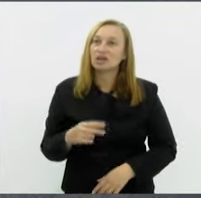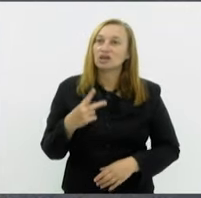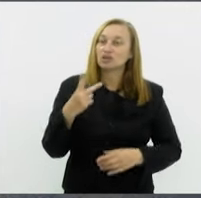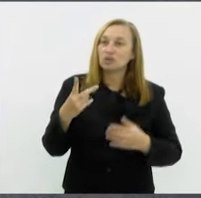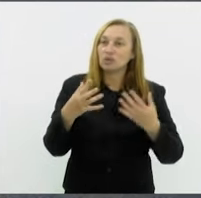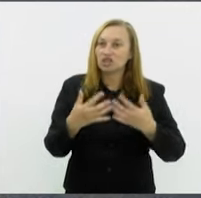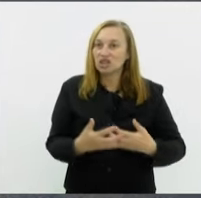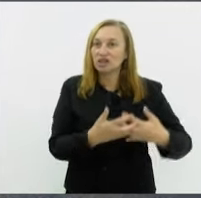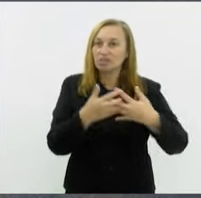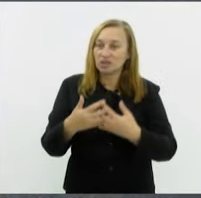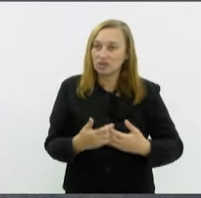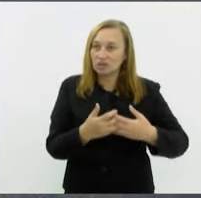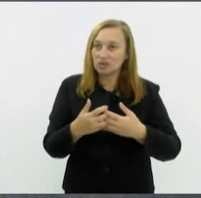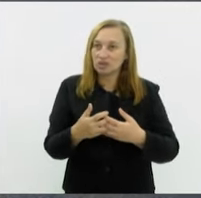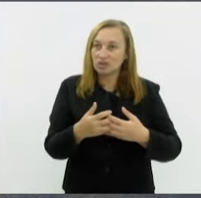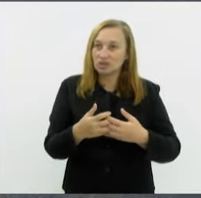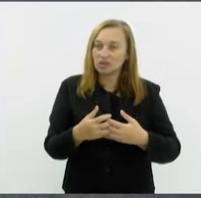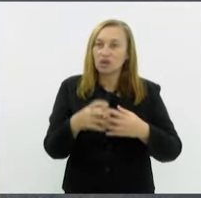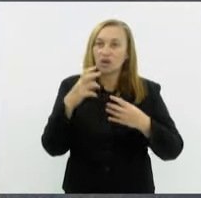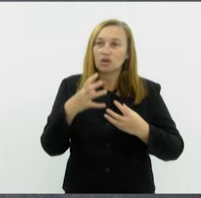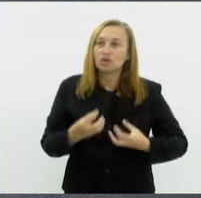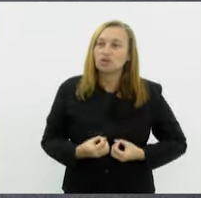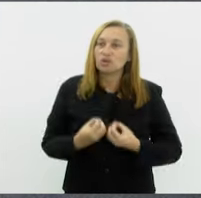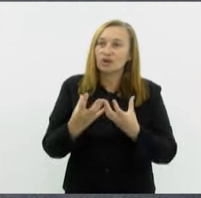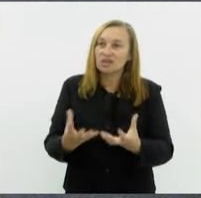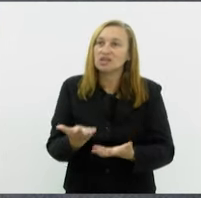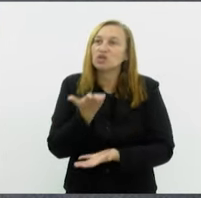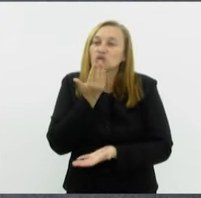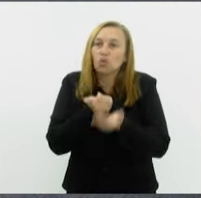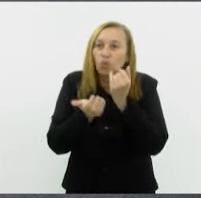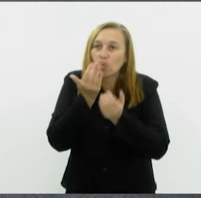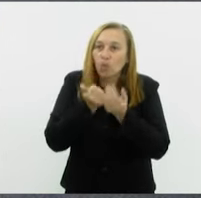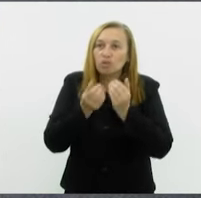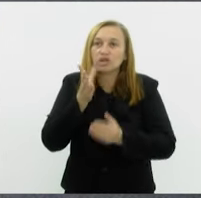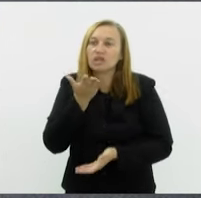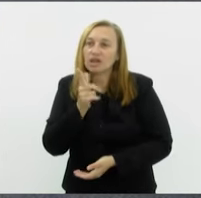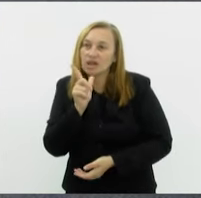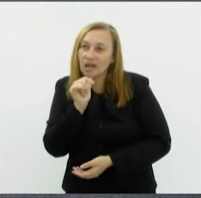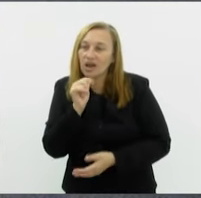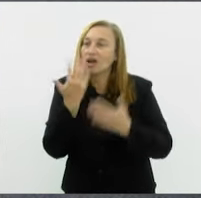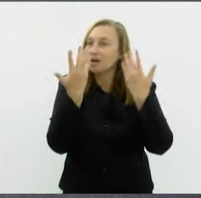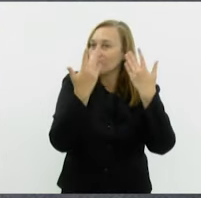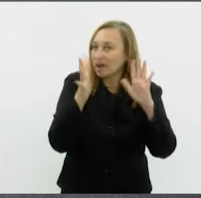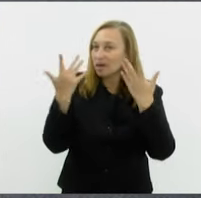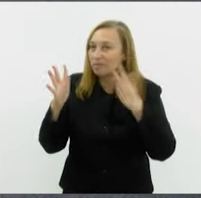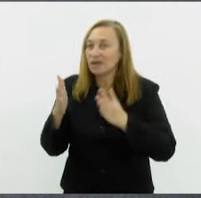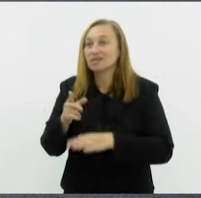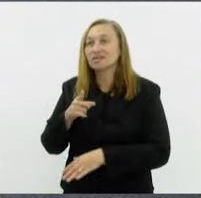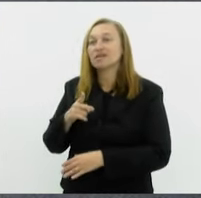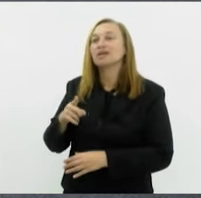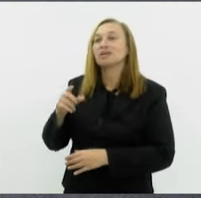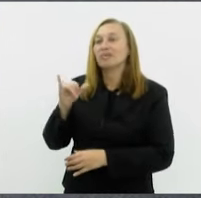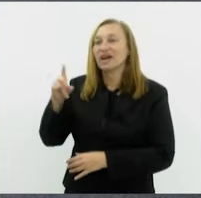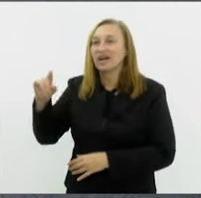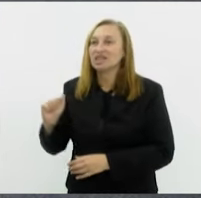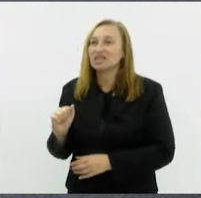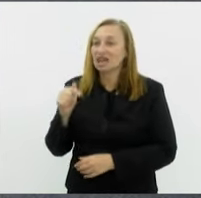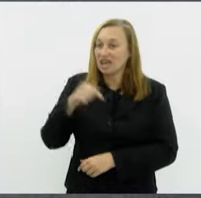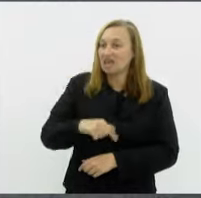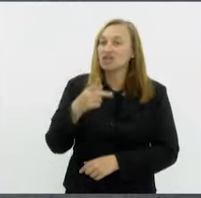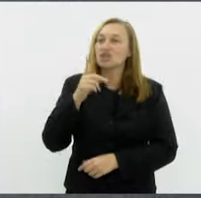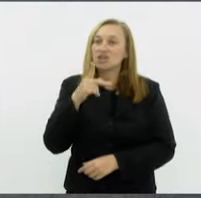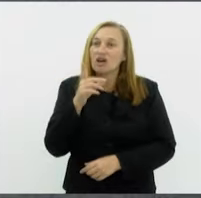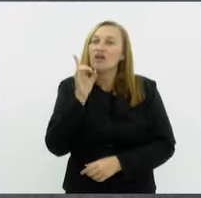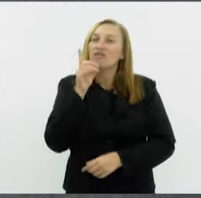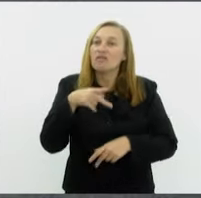e, através das doações, nós conseguimos mandar muitos mantimentos para lá. Então, é dar os parabéns para ela, que, ao invés de ficar aqui só falando, ela foi para